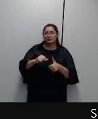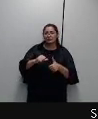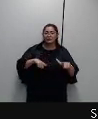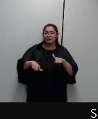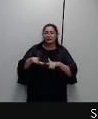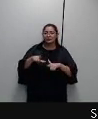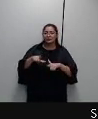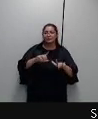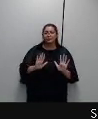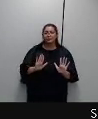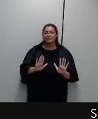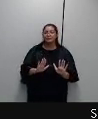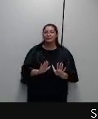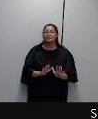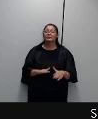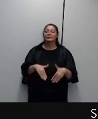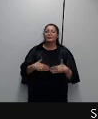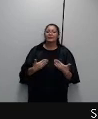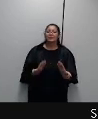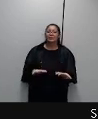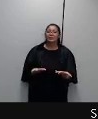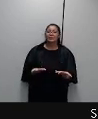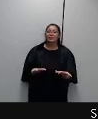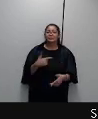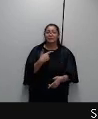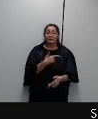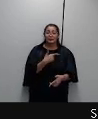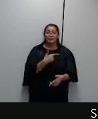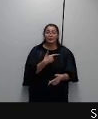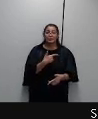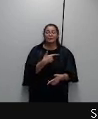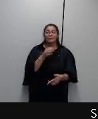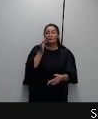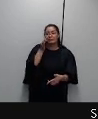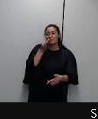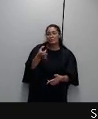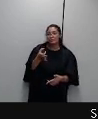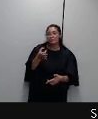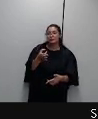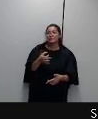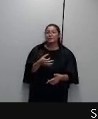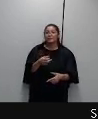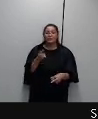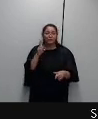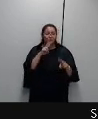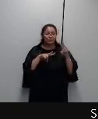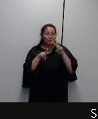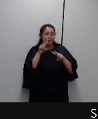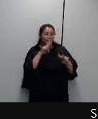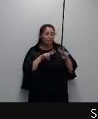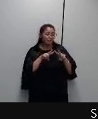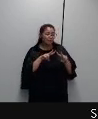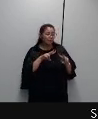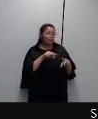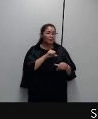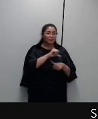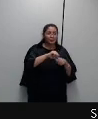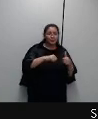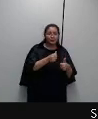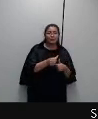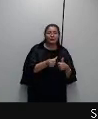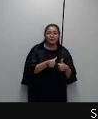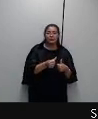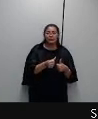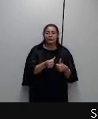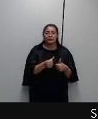notarial são por esses dois fundamentos das necessidade de observância de contraditório e ampla defesa pois se trata de ato